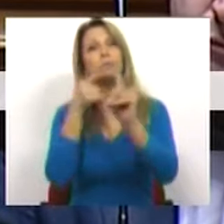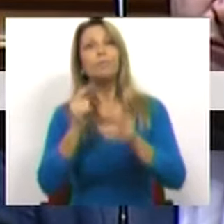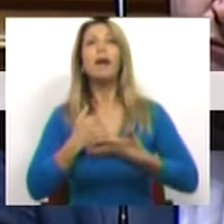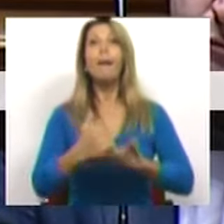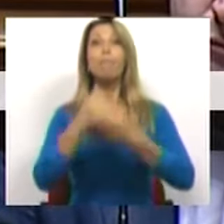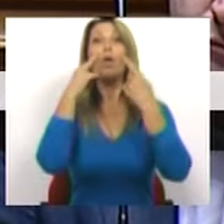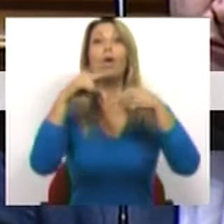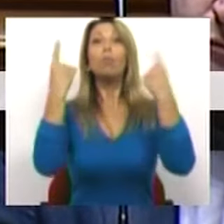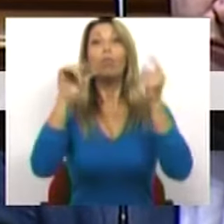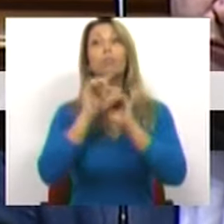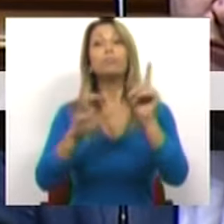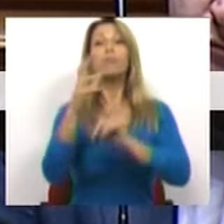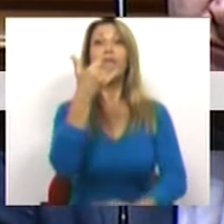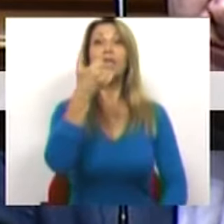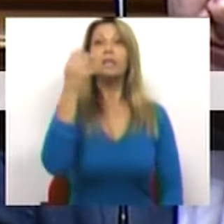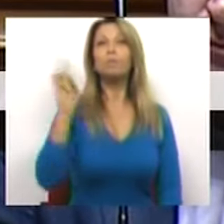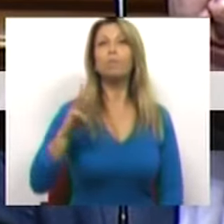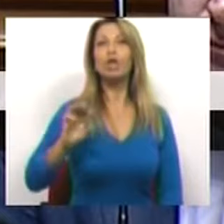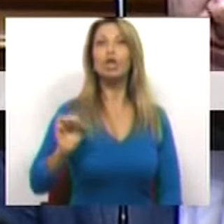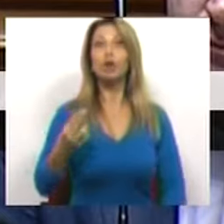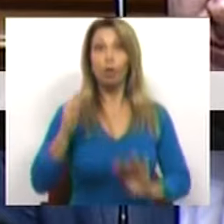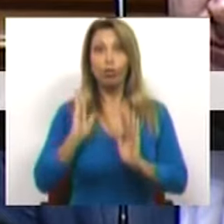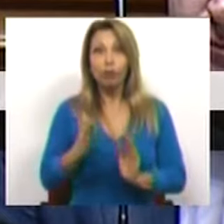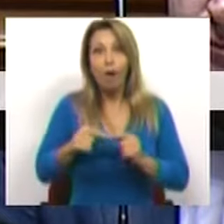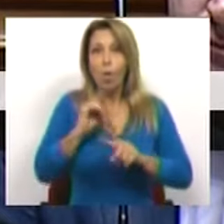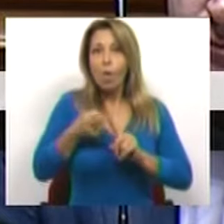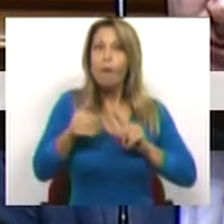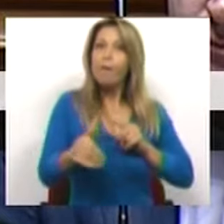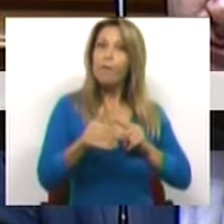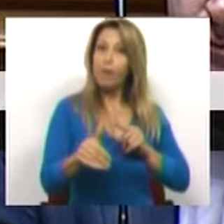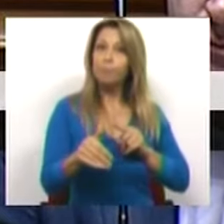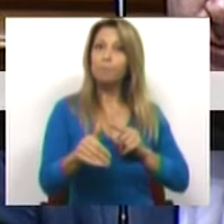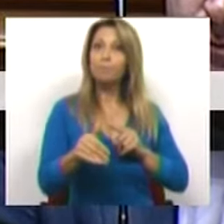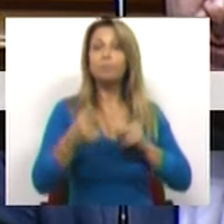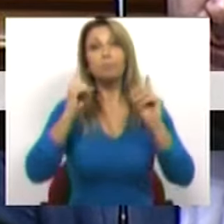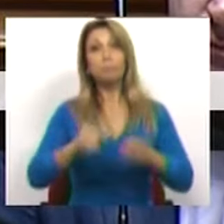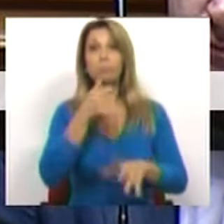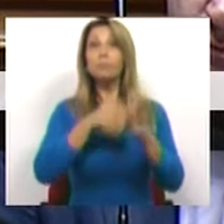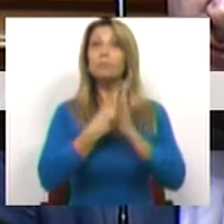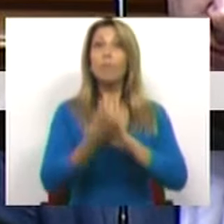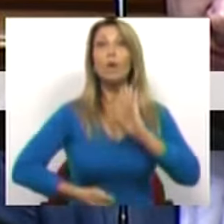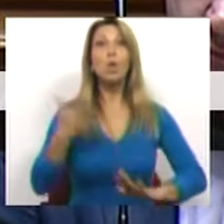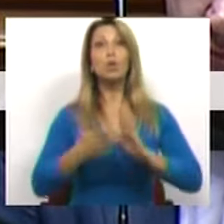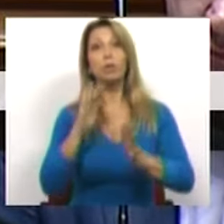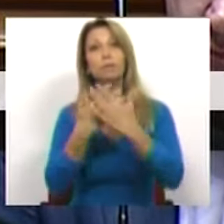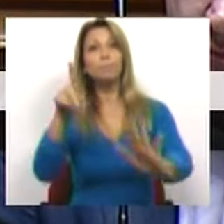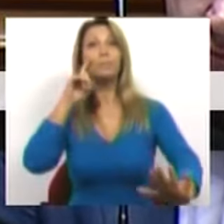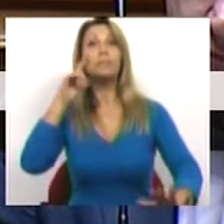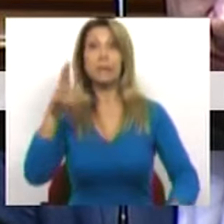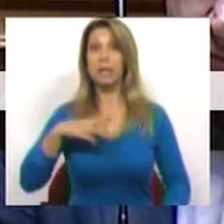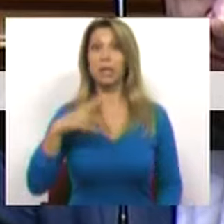públicos para 25 milhões de euros já no próximo ano. Tomar medidas urgentes para a salvaguarda do património